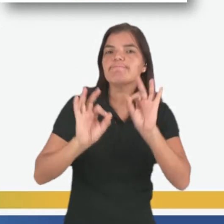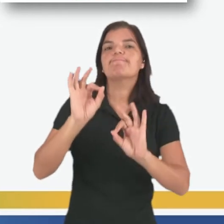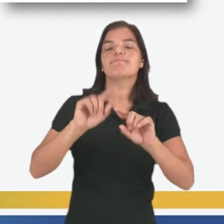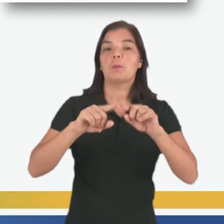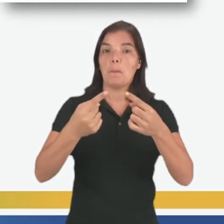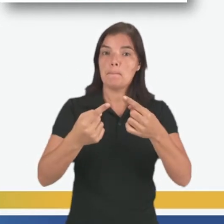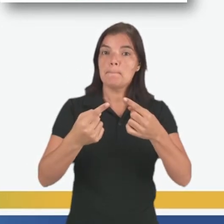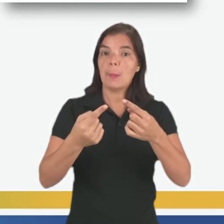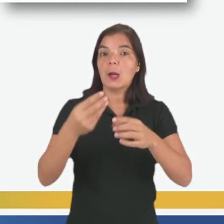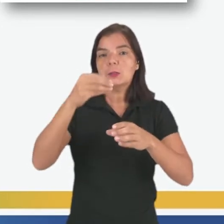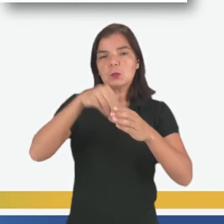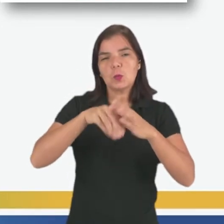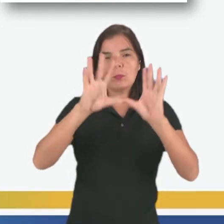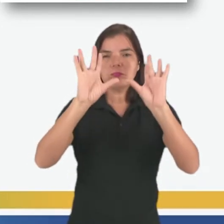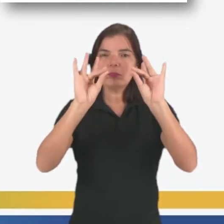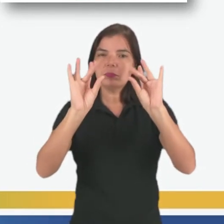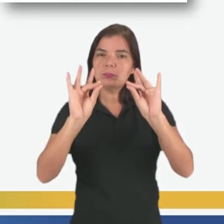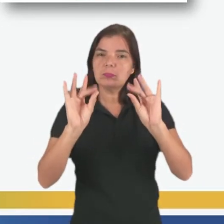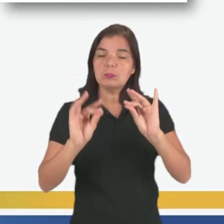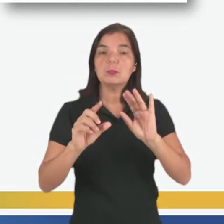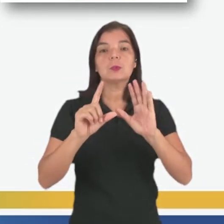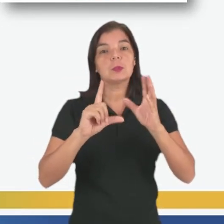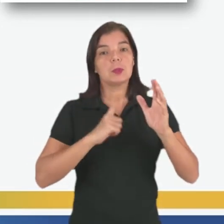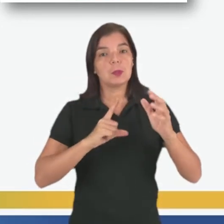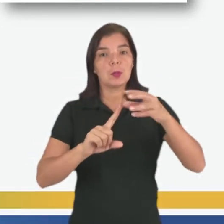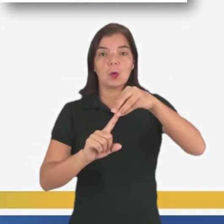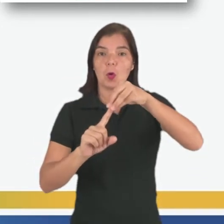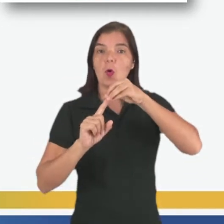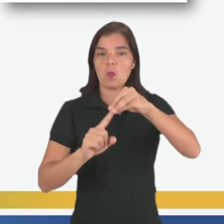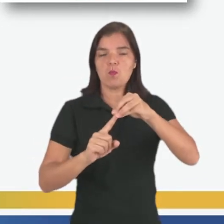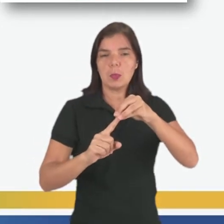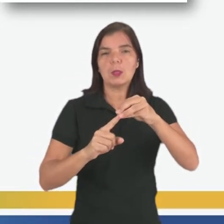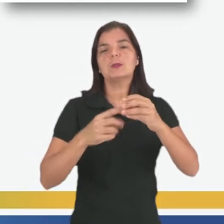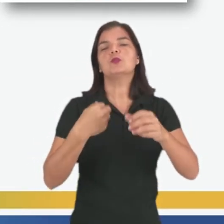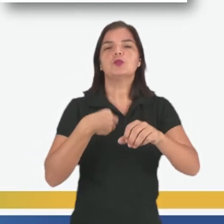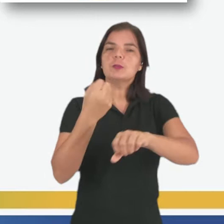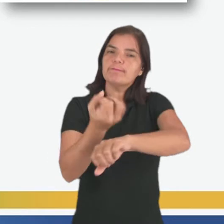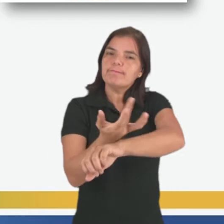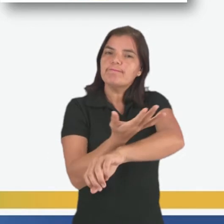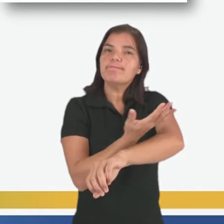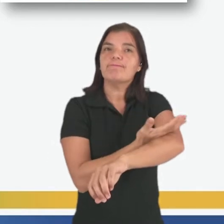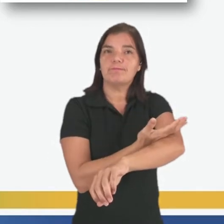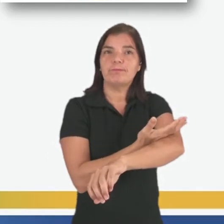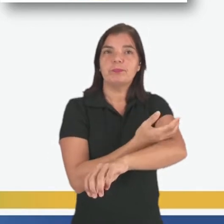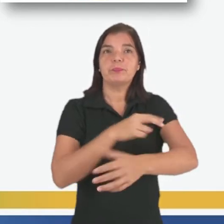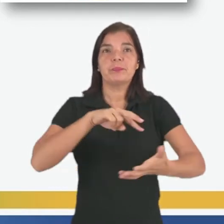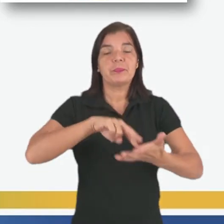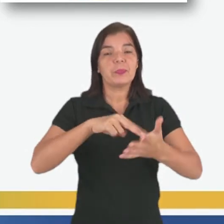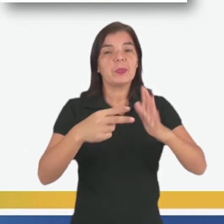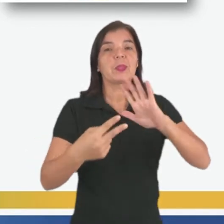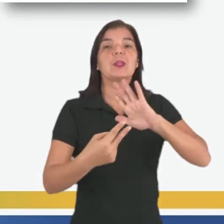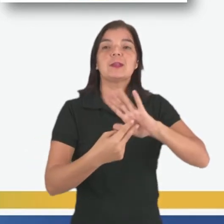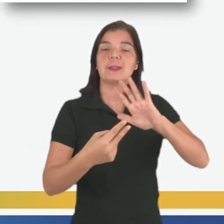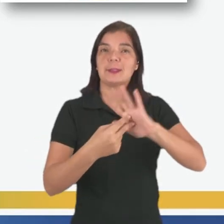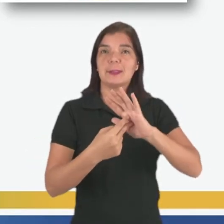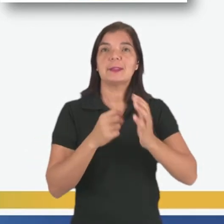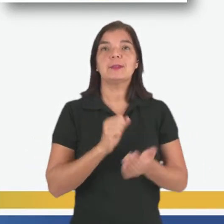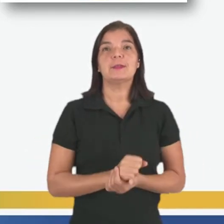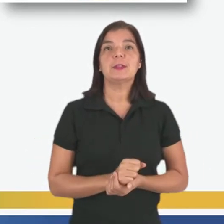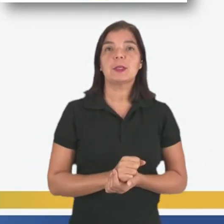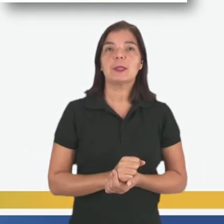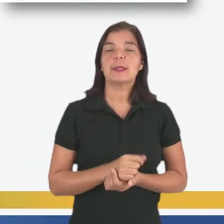uma função estética, que tem como objetivo recreativo. O que é que isso significa?